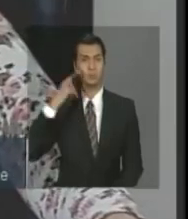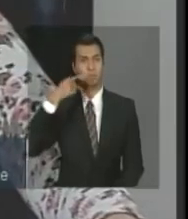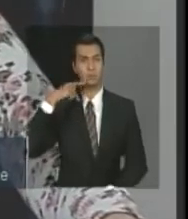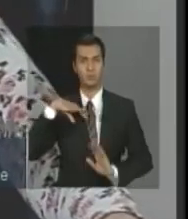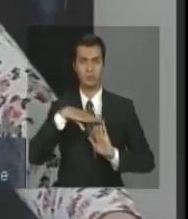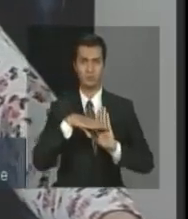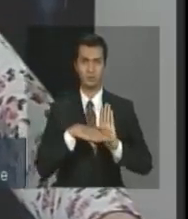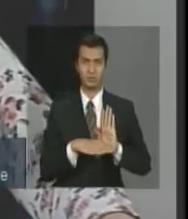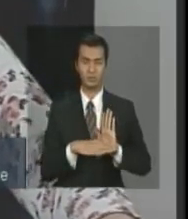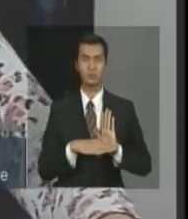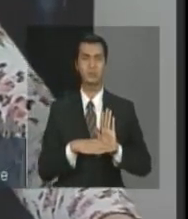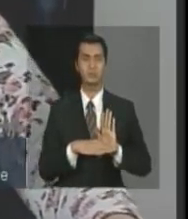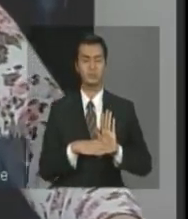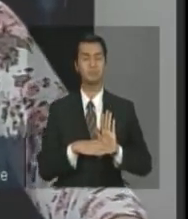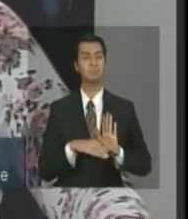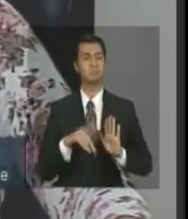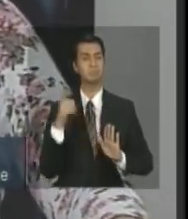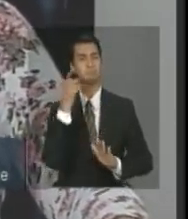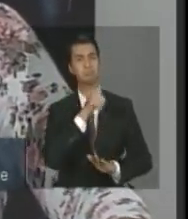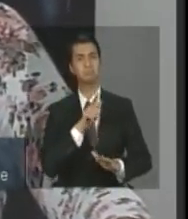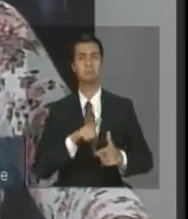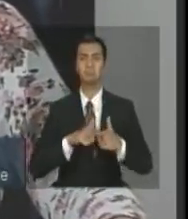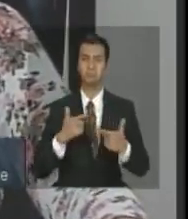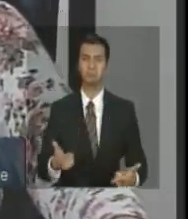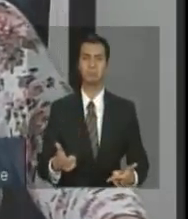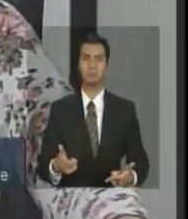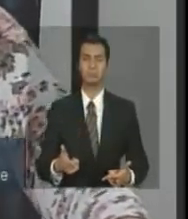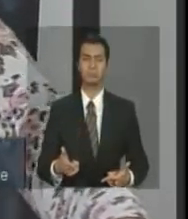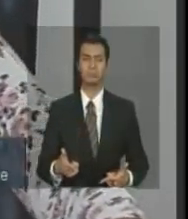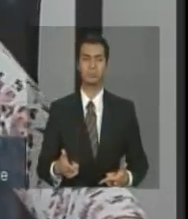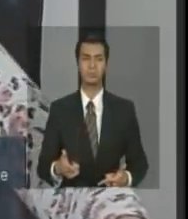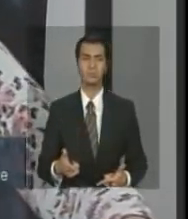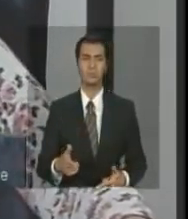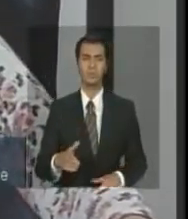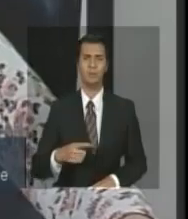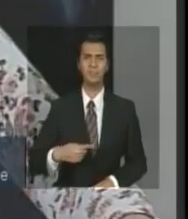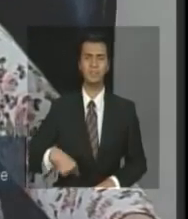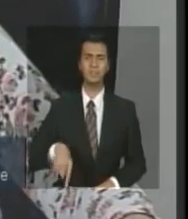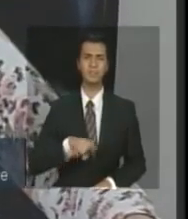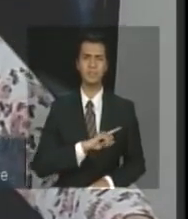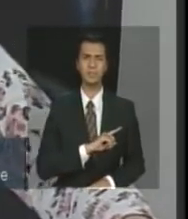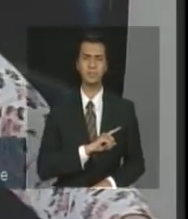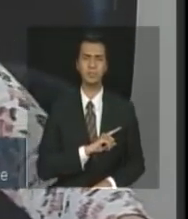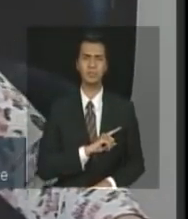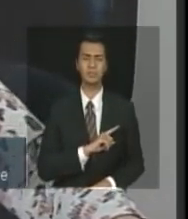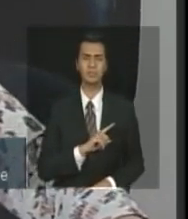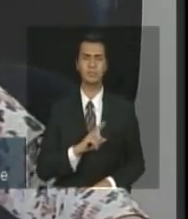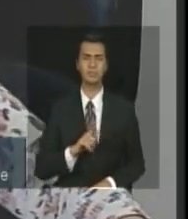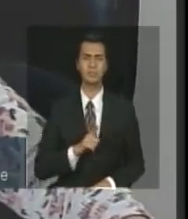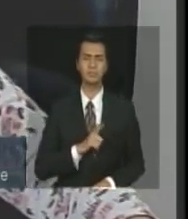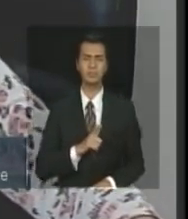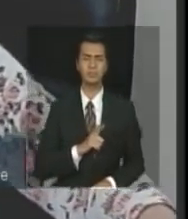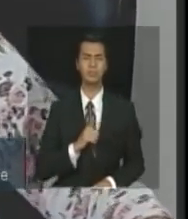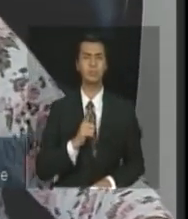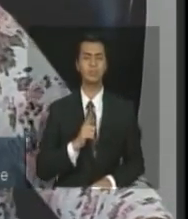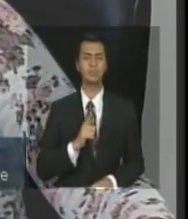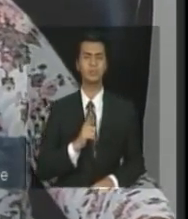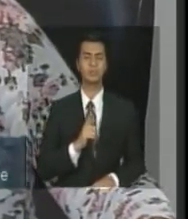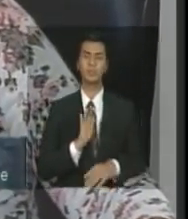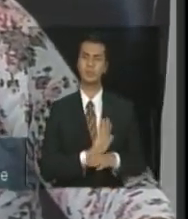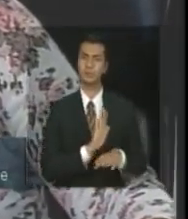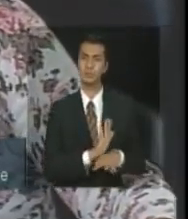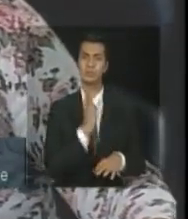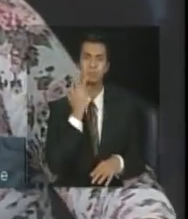políticas tem sido eficiente, e tem sido eficiente, em especial, com relação a crianças e jovens. Porque o